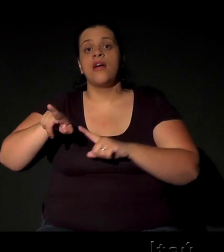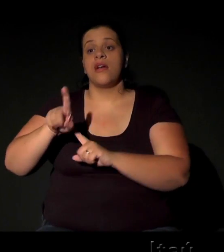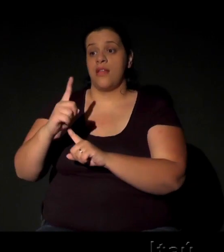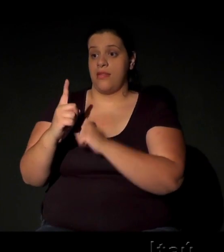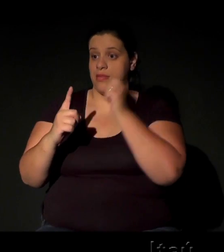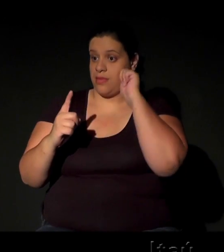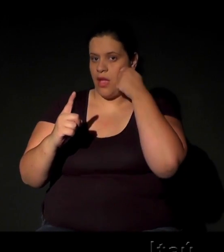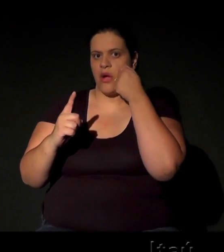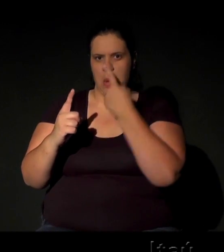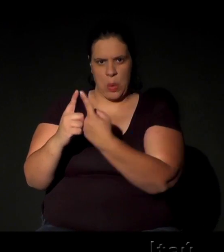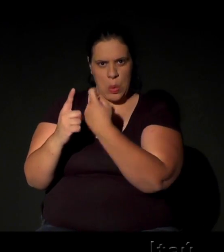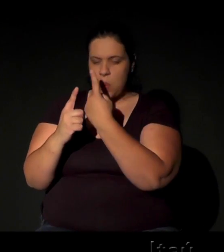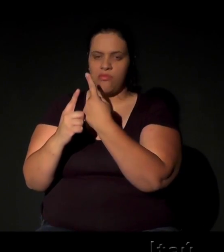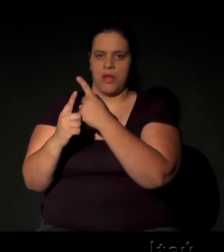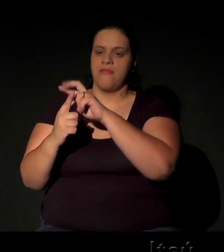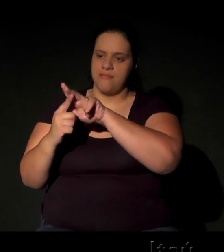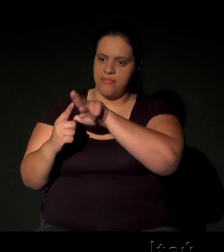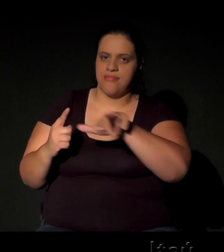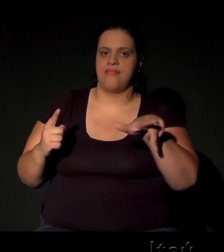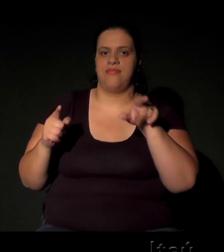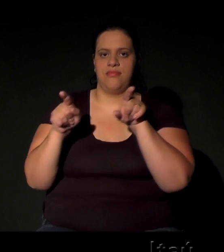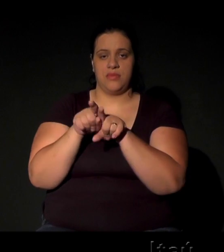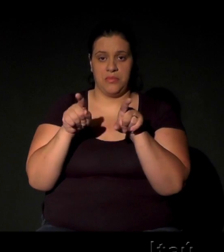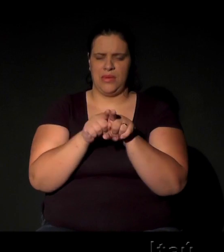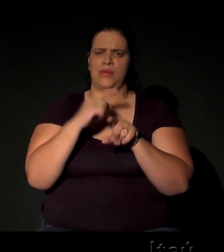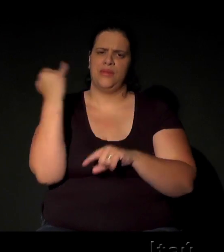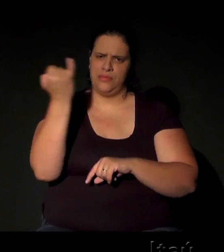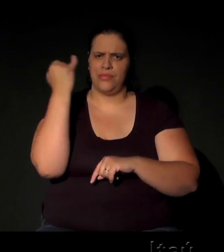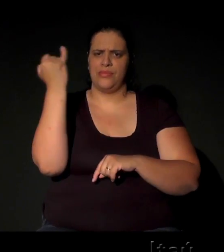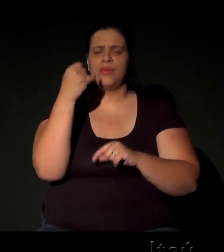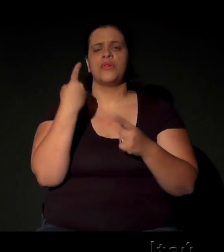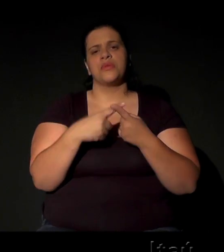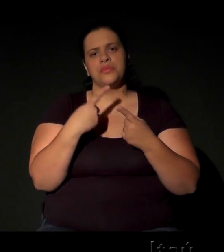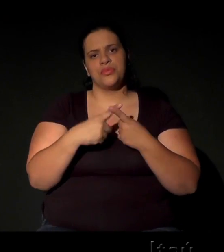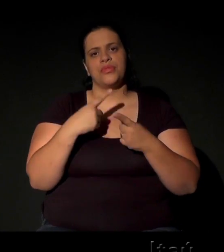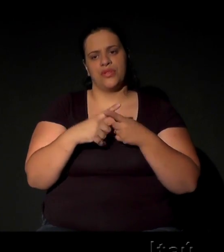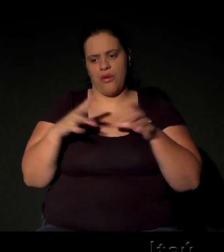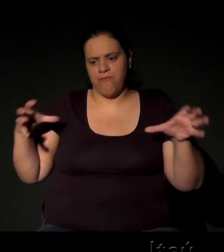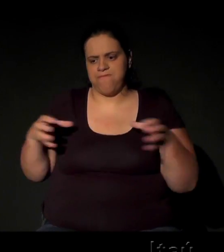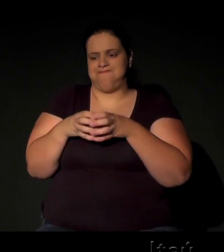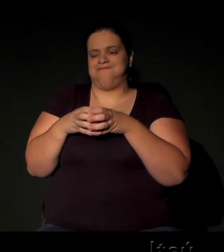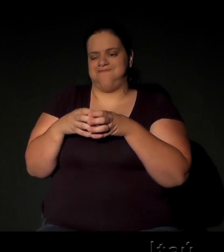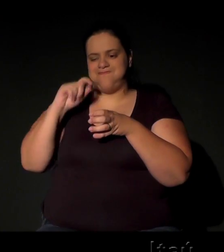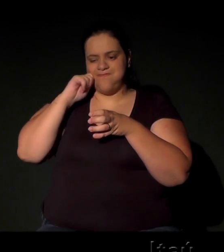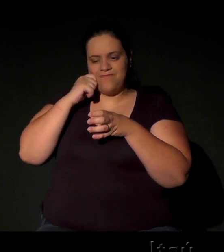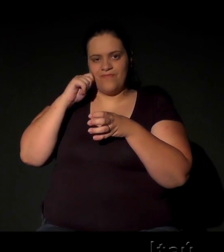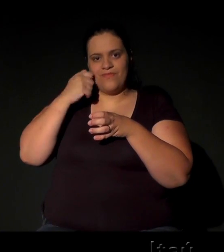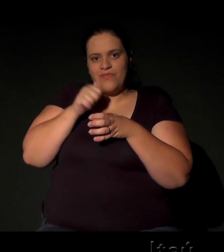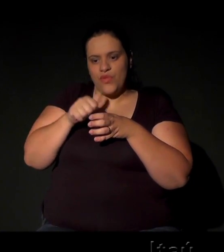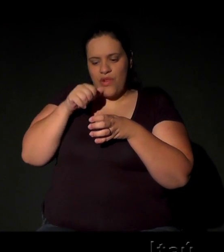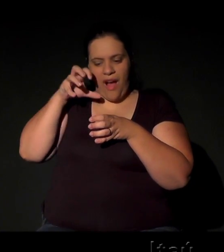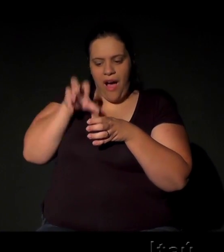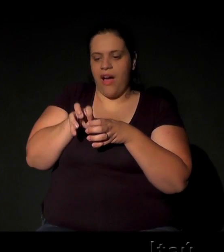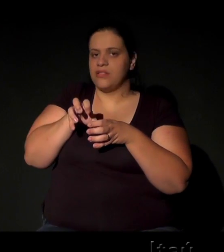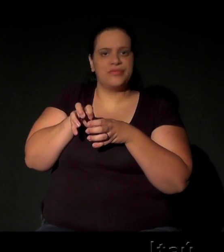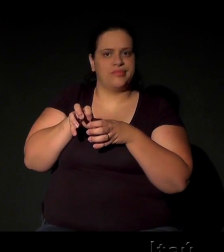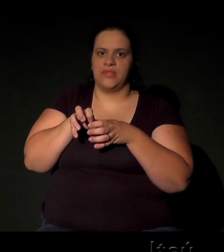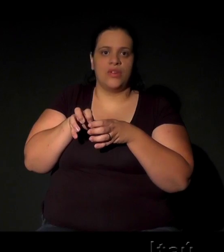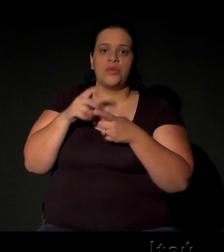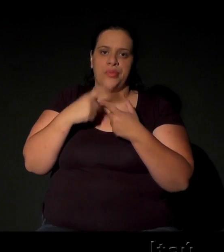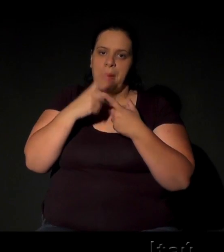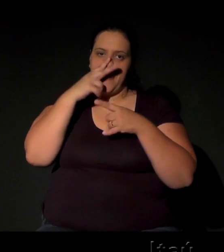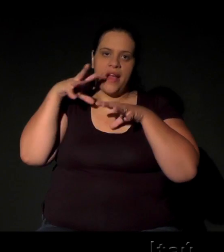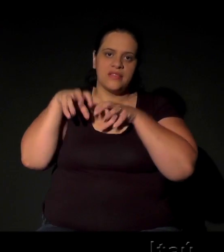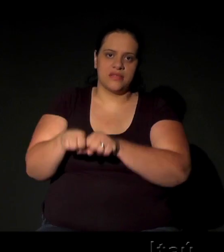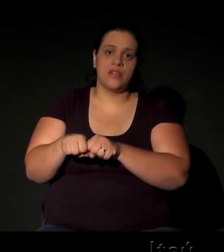única né Isso é muito importante porque também nos colocar numa categoria única é reforçar um discurso colonizador